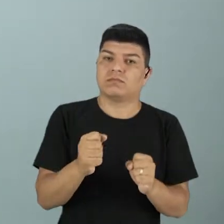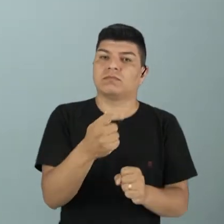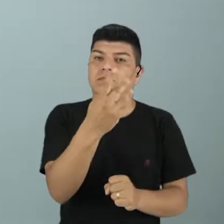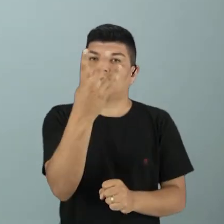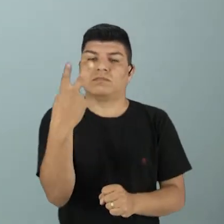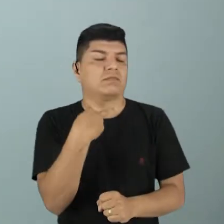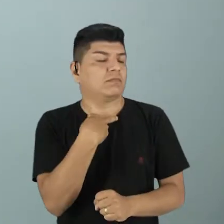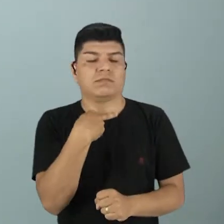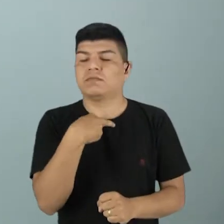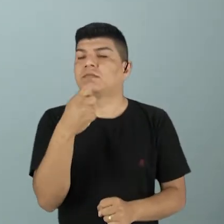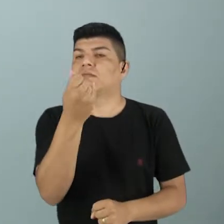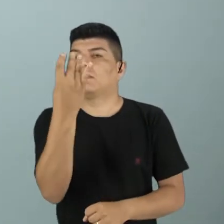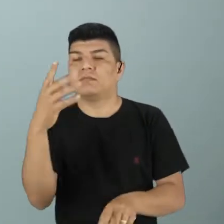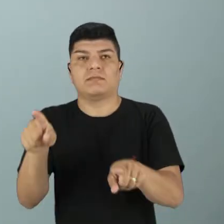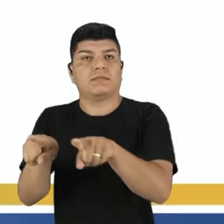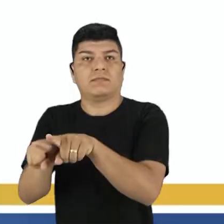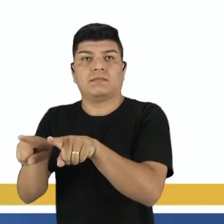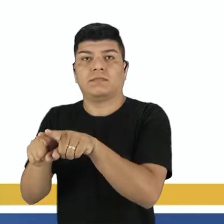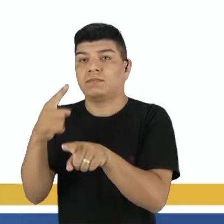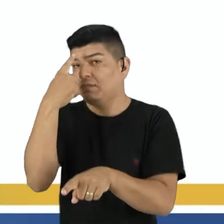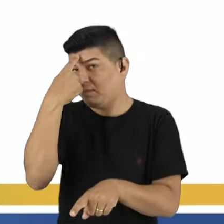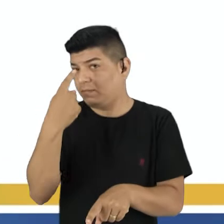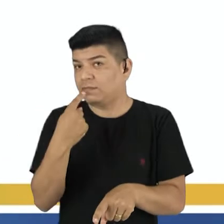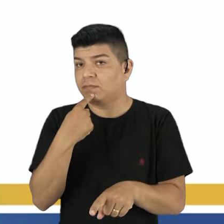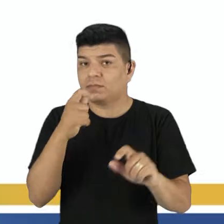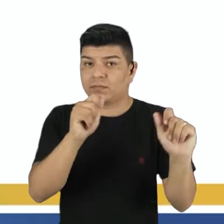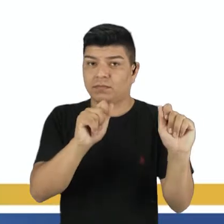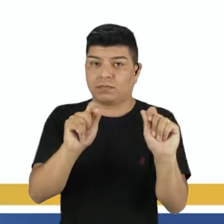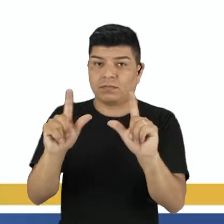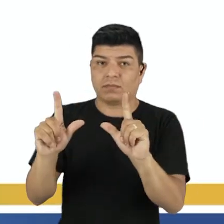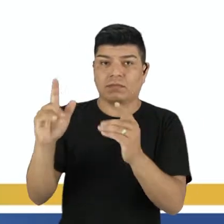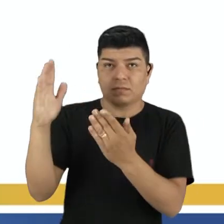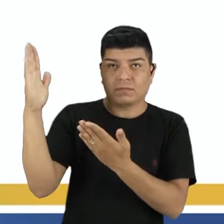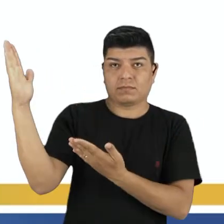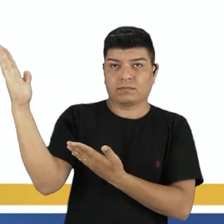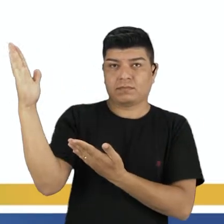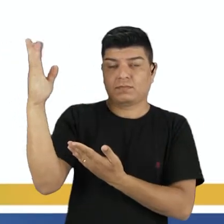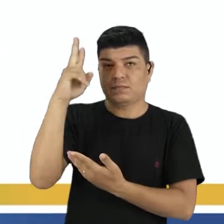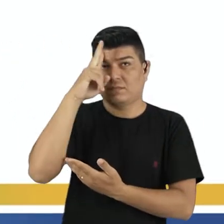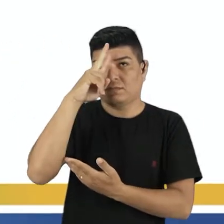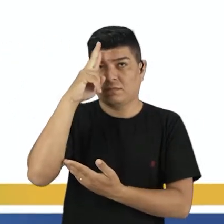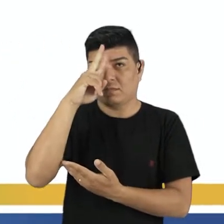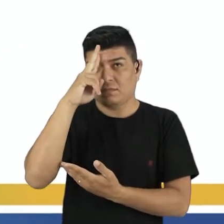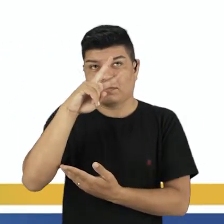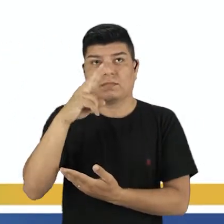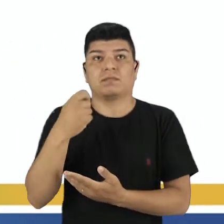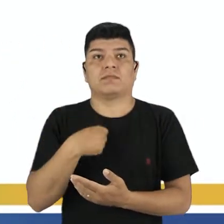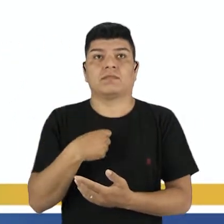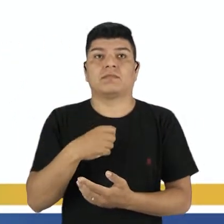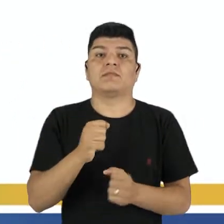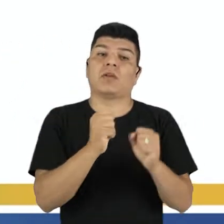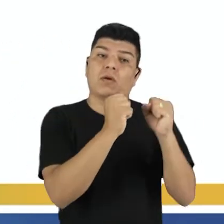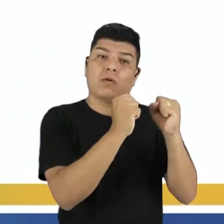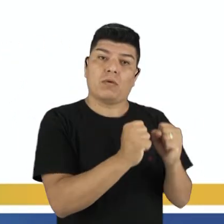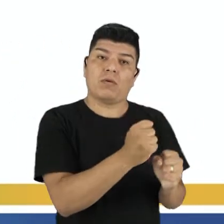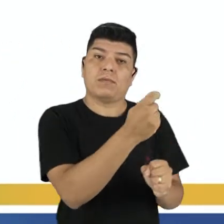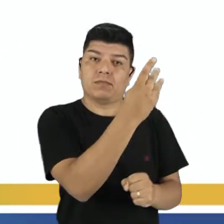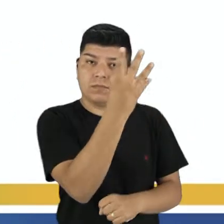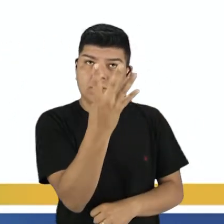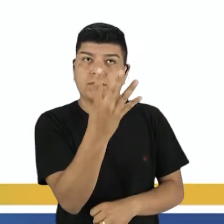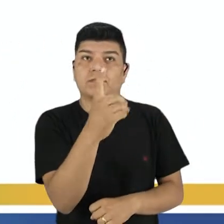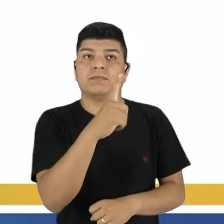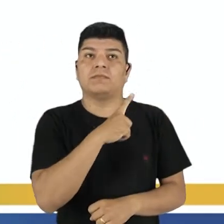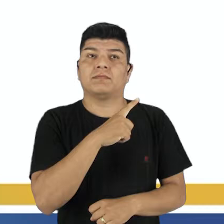incontáveis. Observem comigo aí na tela e vamos relembrar esse conteúdo. Então aí no quadrinho do countable, que é o contável, a gente